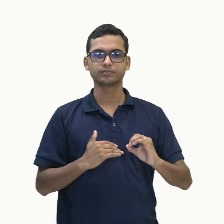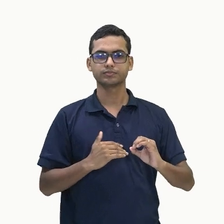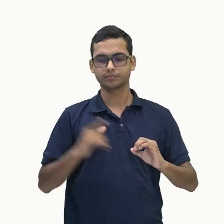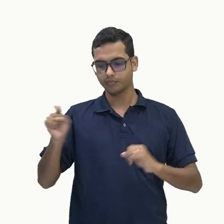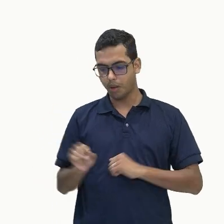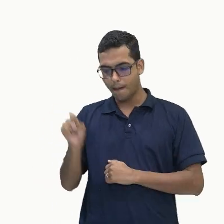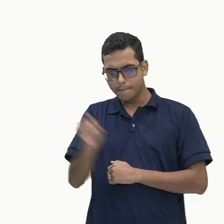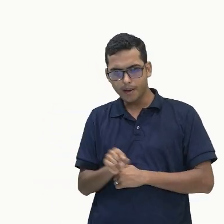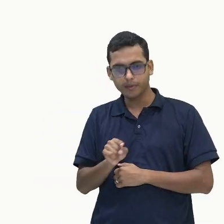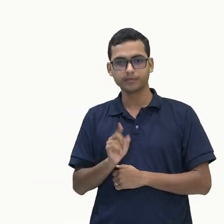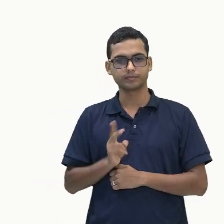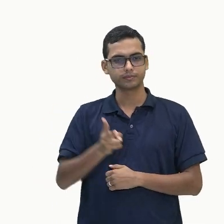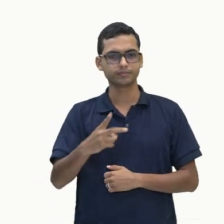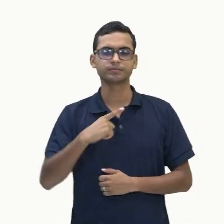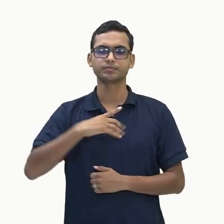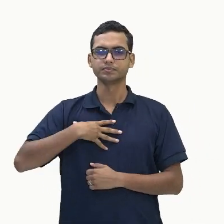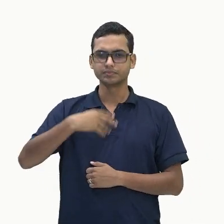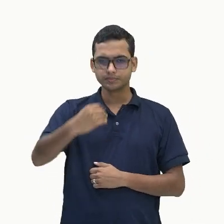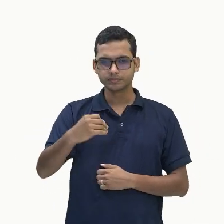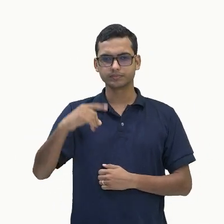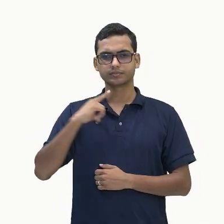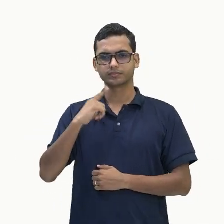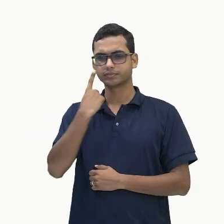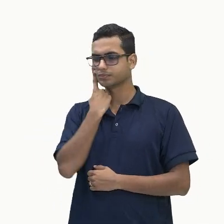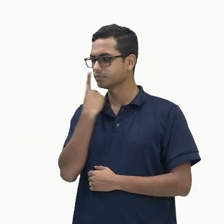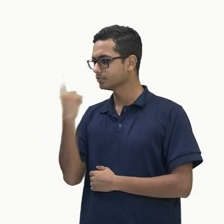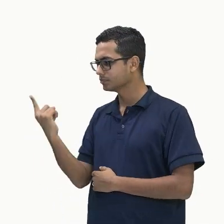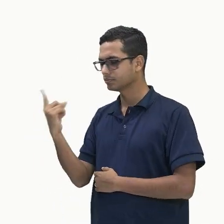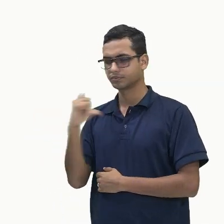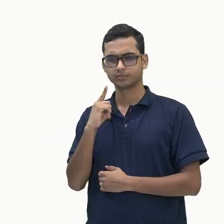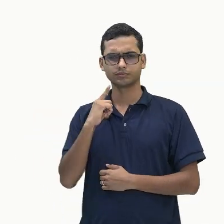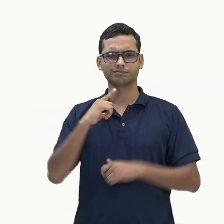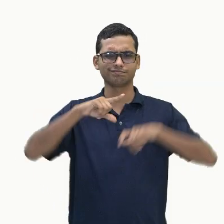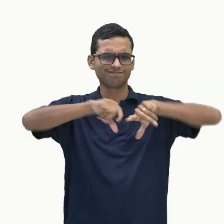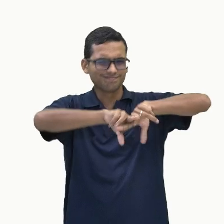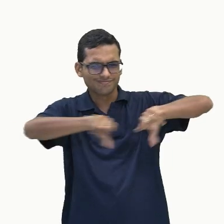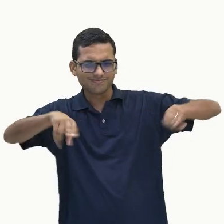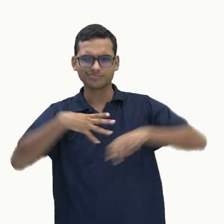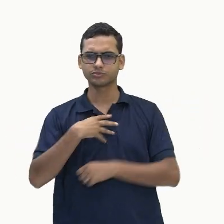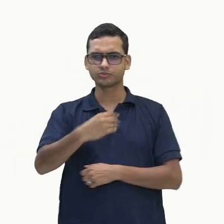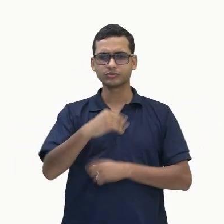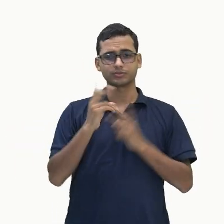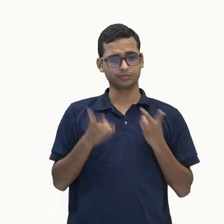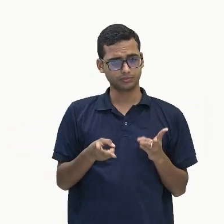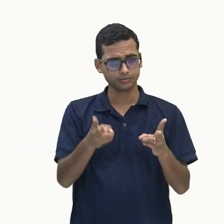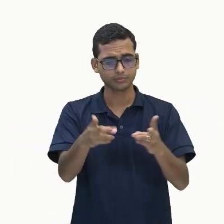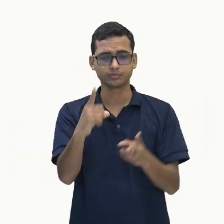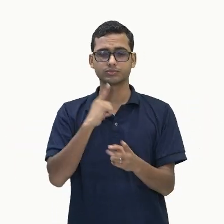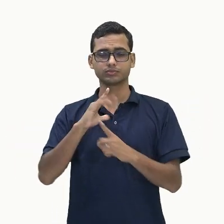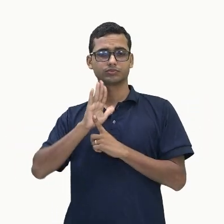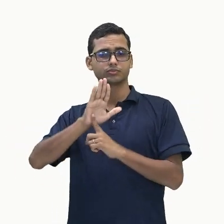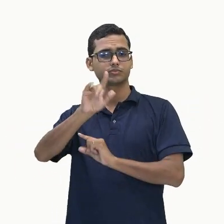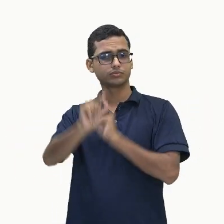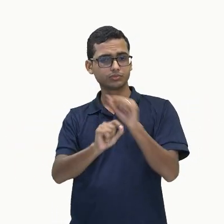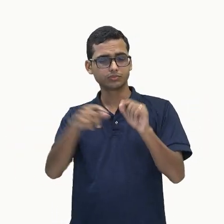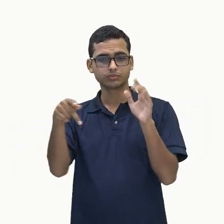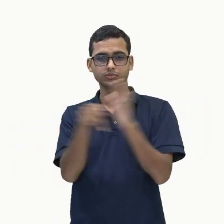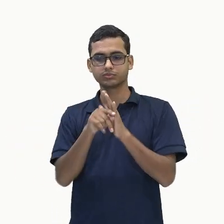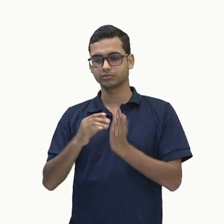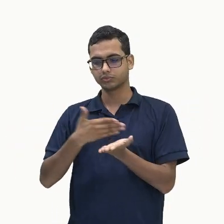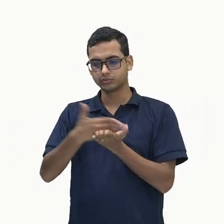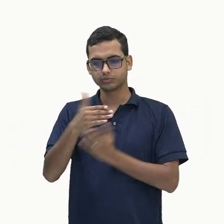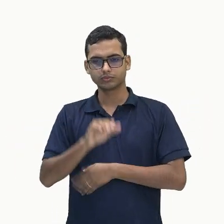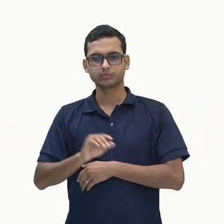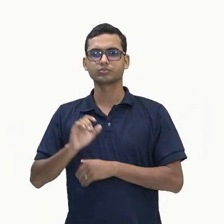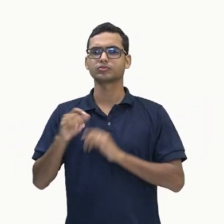nós temos filhos assim, uma prole com muitos filhos, a gente sempre indica, da esquerda para a